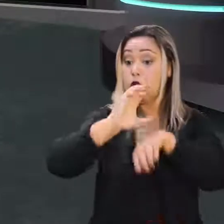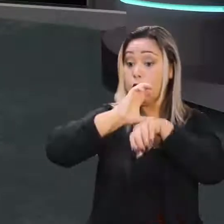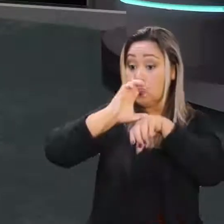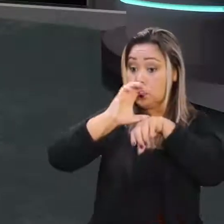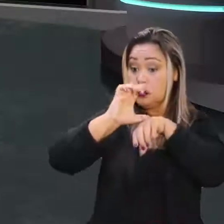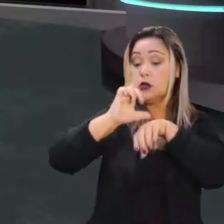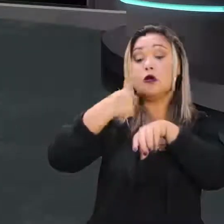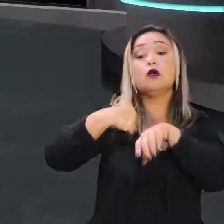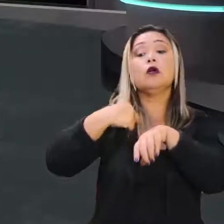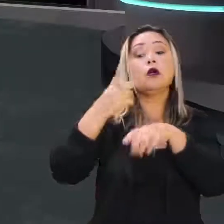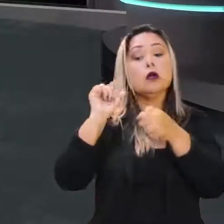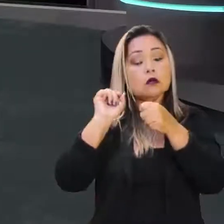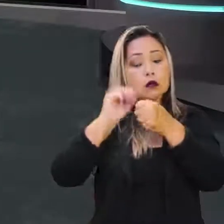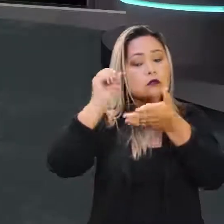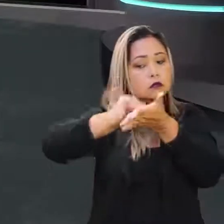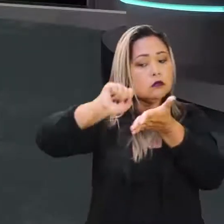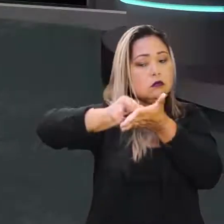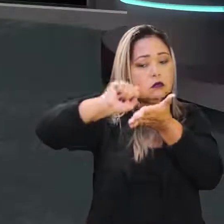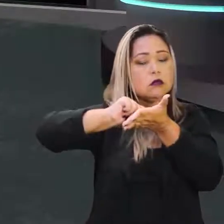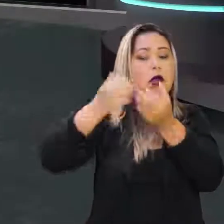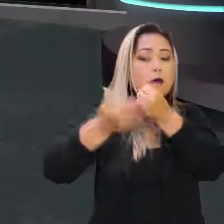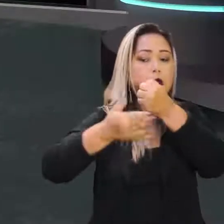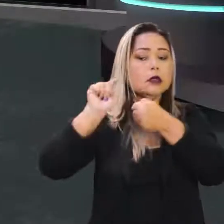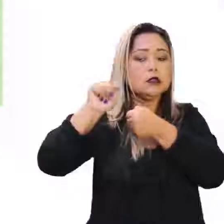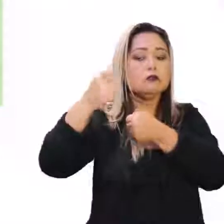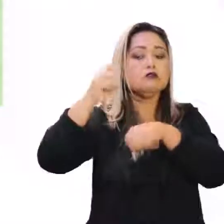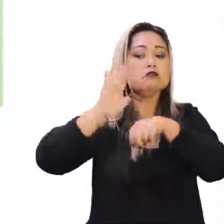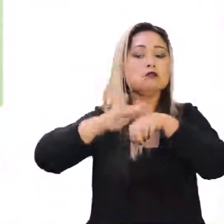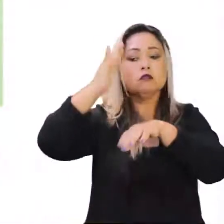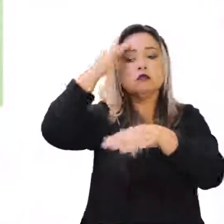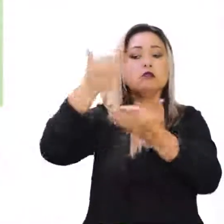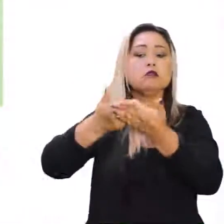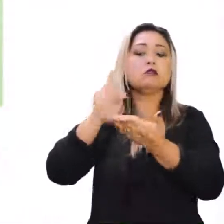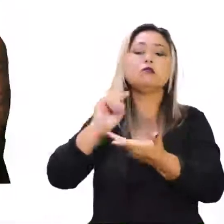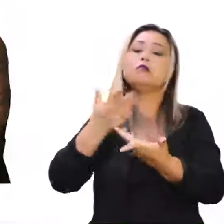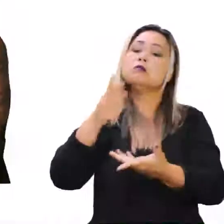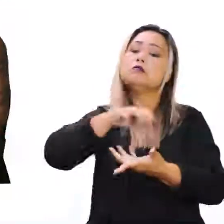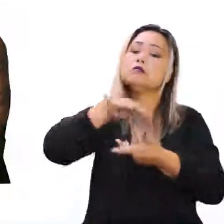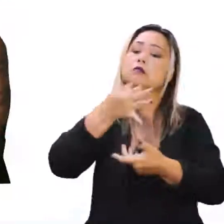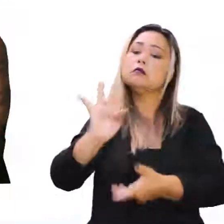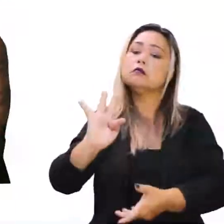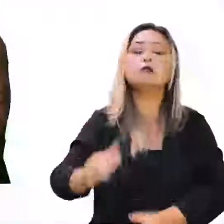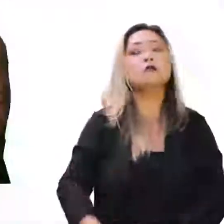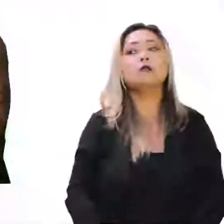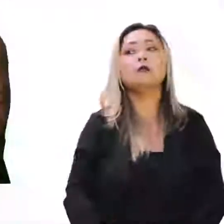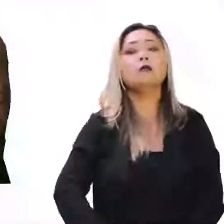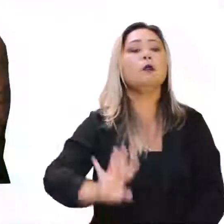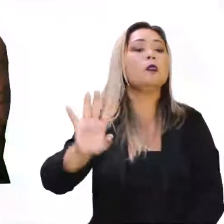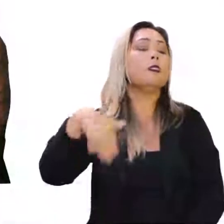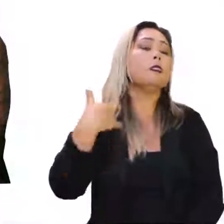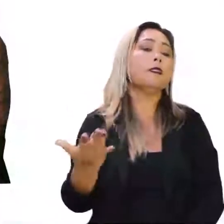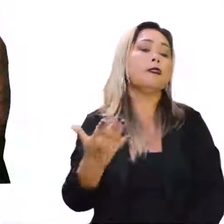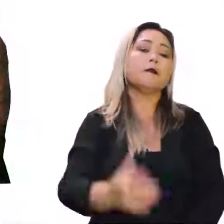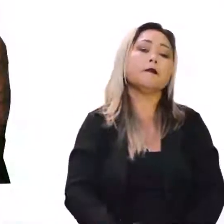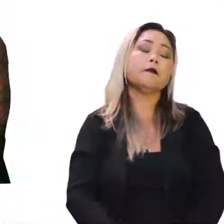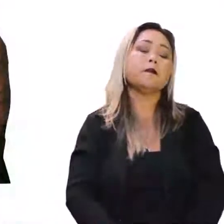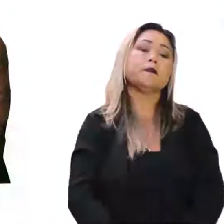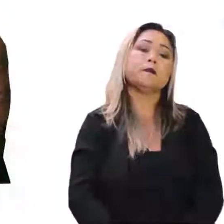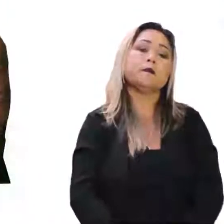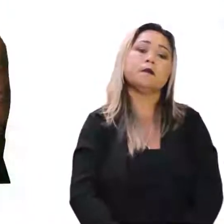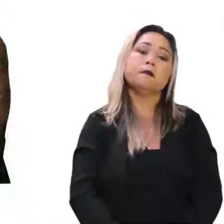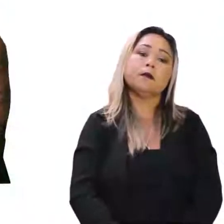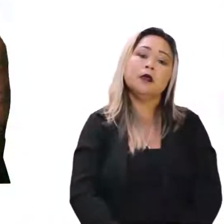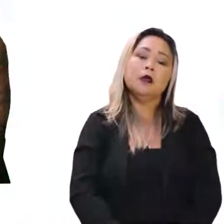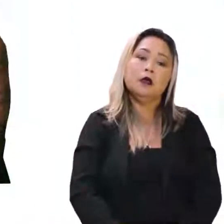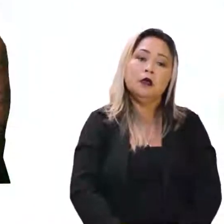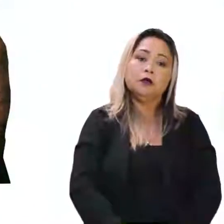aí. Voltando ao nosso texto, vamos lá, então, seguir aqui.